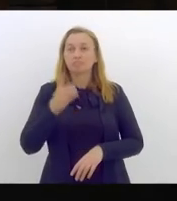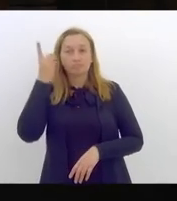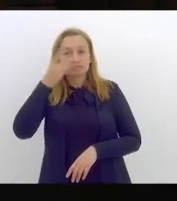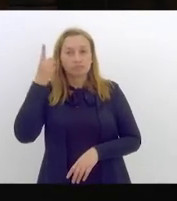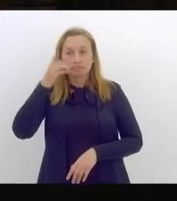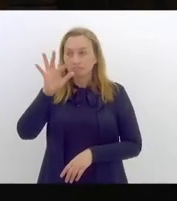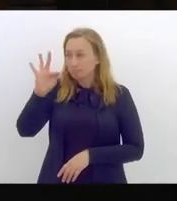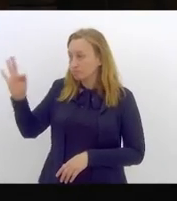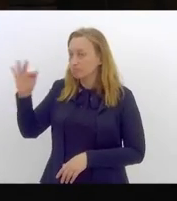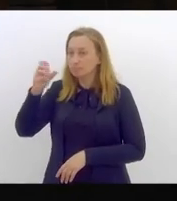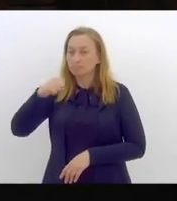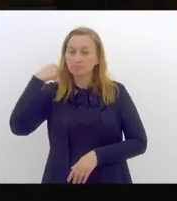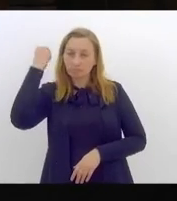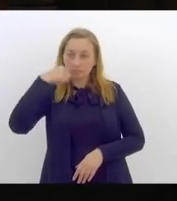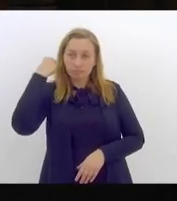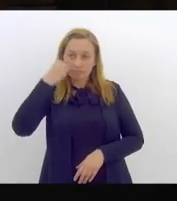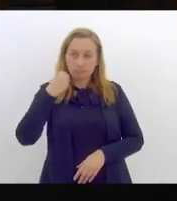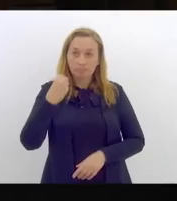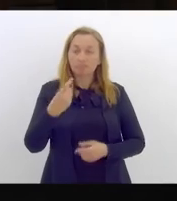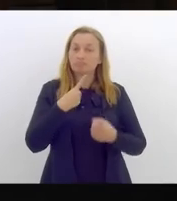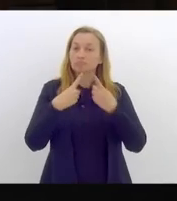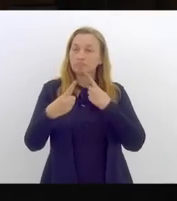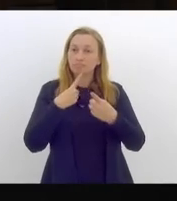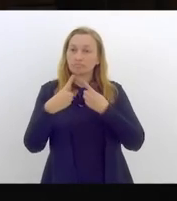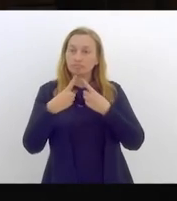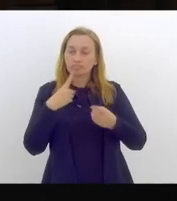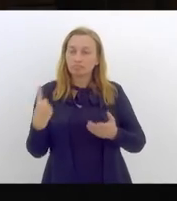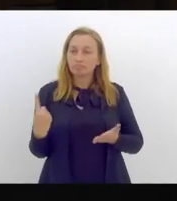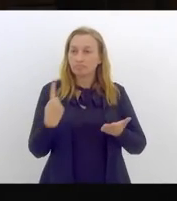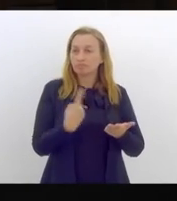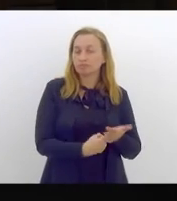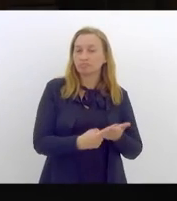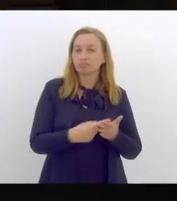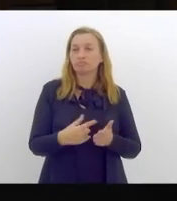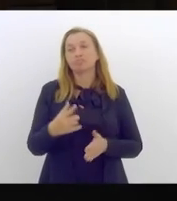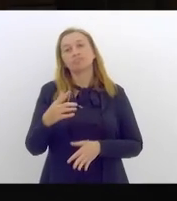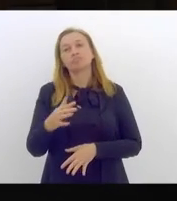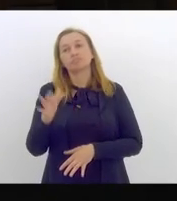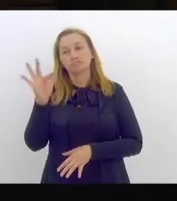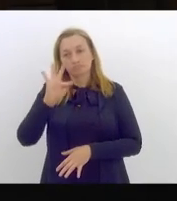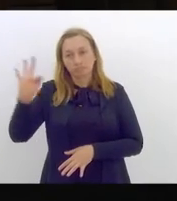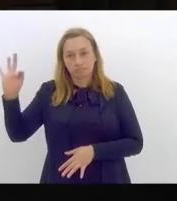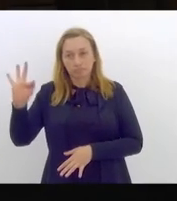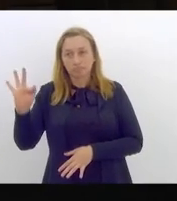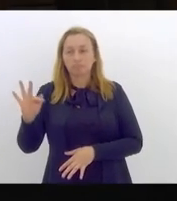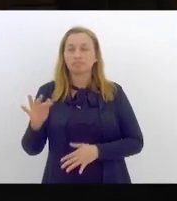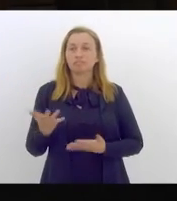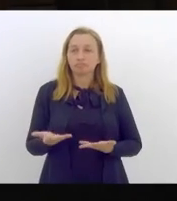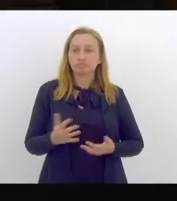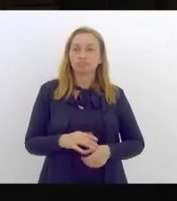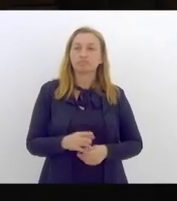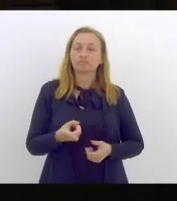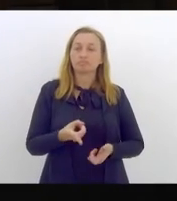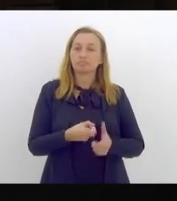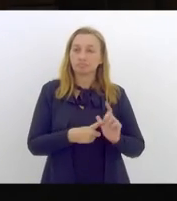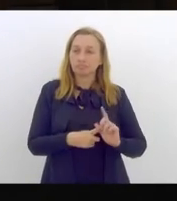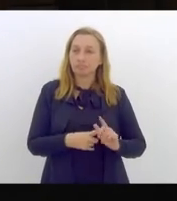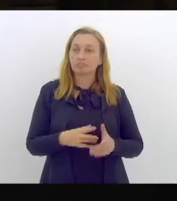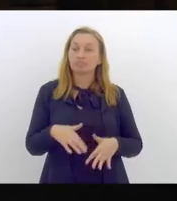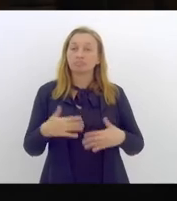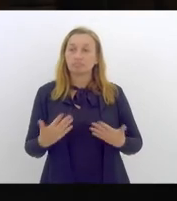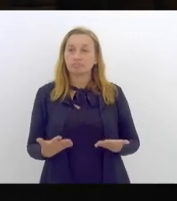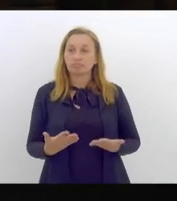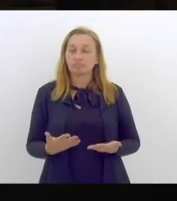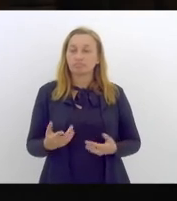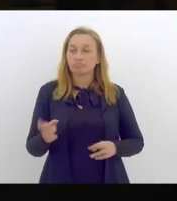federais e senadores para redebater o pacto federativo, né? A composição dessa dívida. Gente,